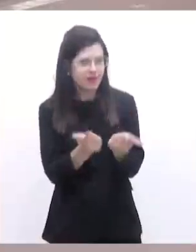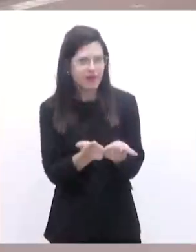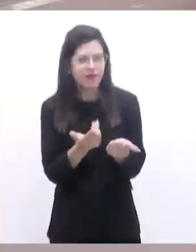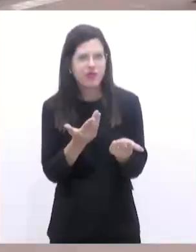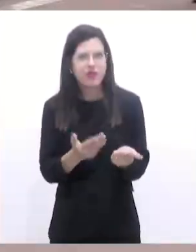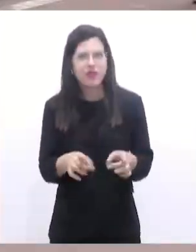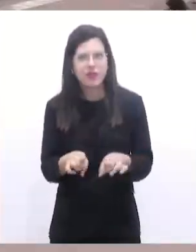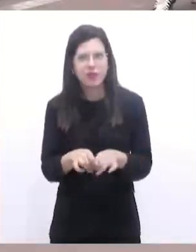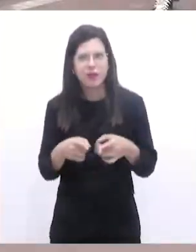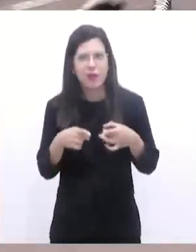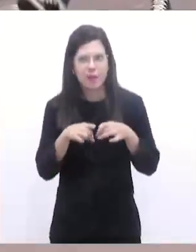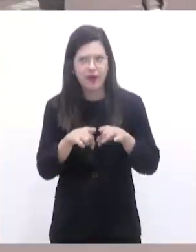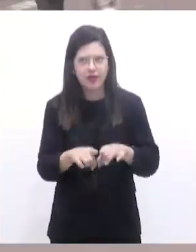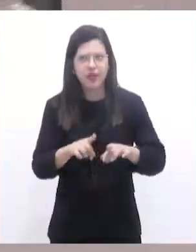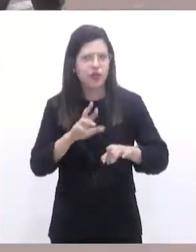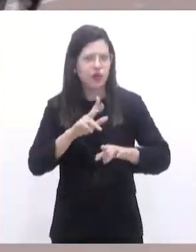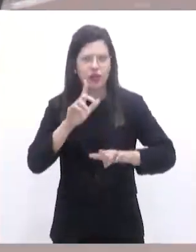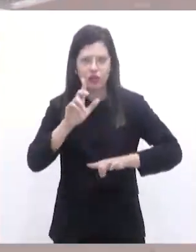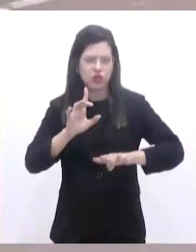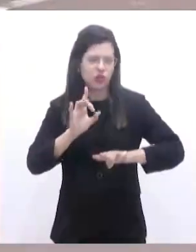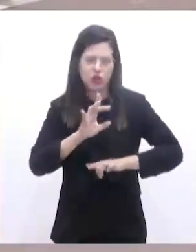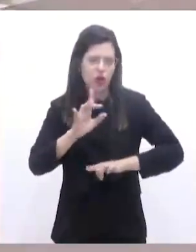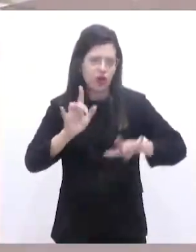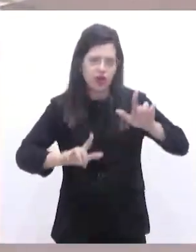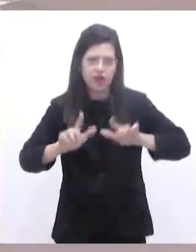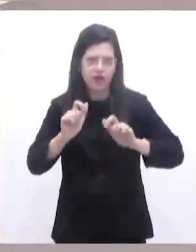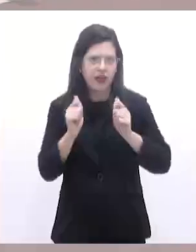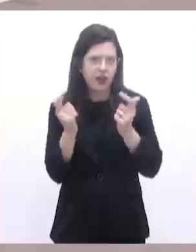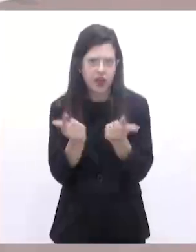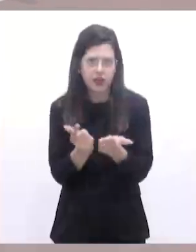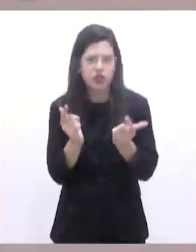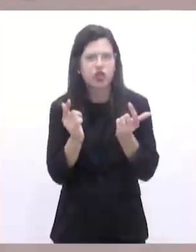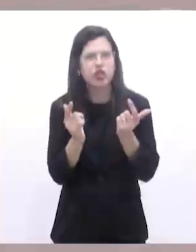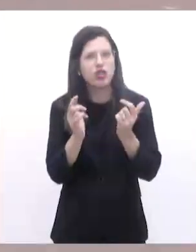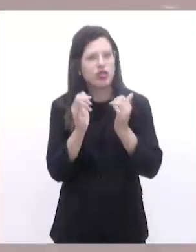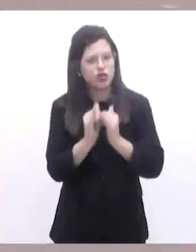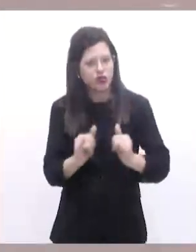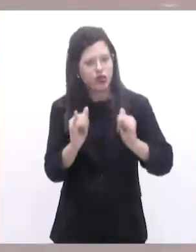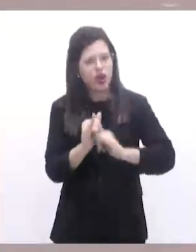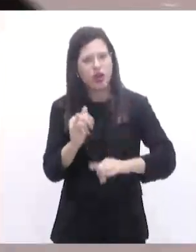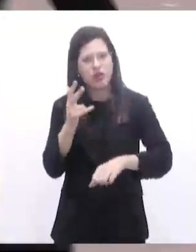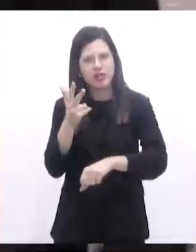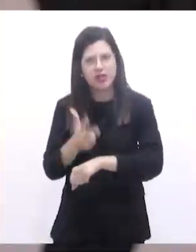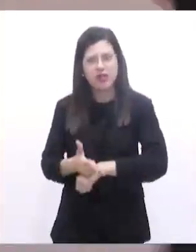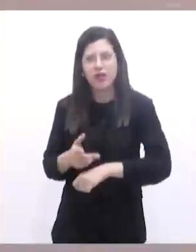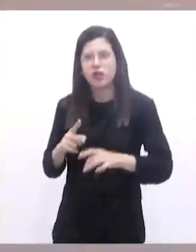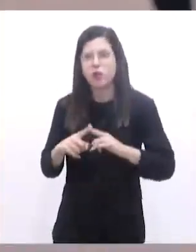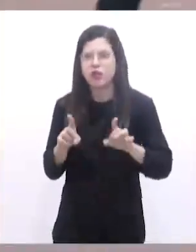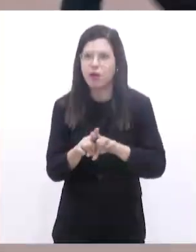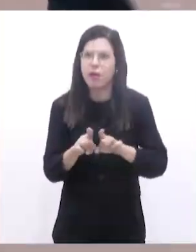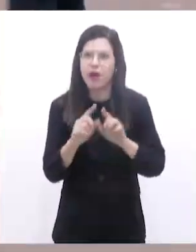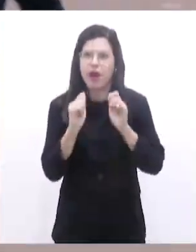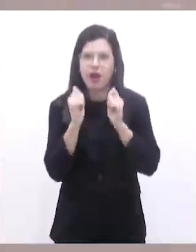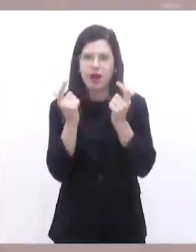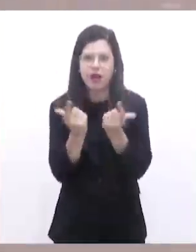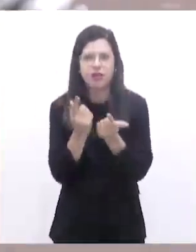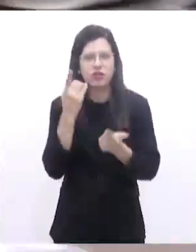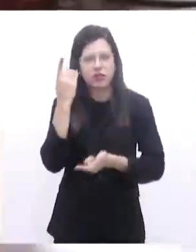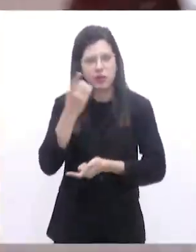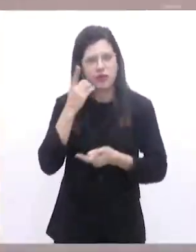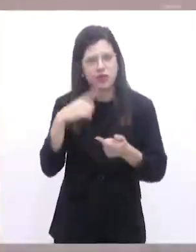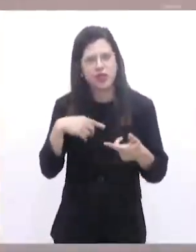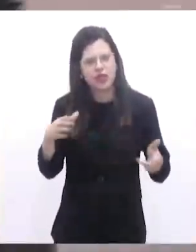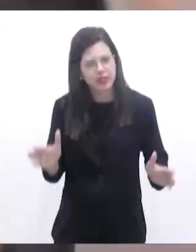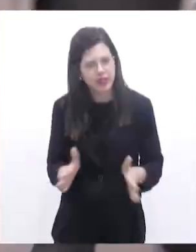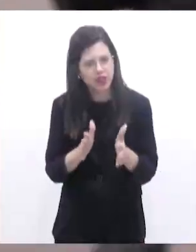parceira também, né? Não só a TV Alerj divulgando esses vídeos do Rolê Carioca, mas a Alerj, através dos parlamentares também, tem incentivado